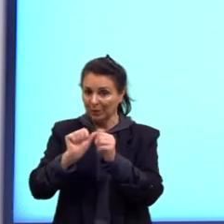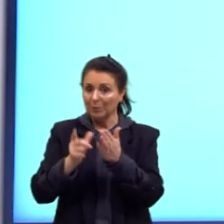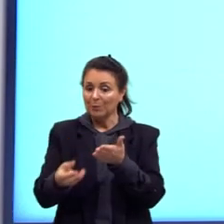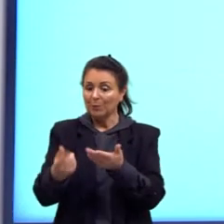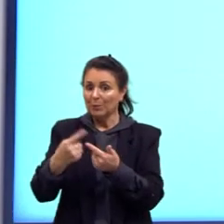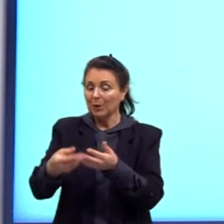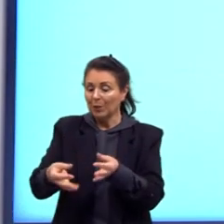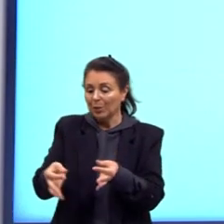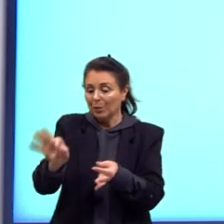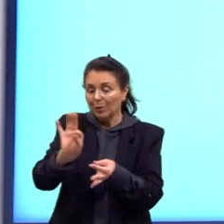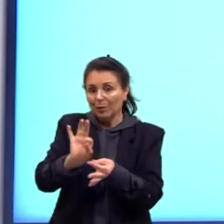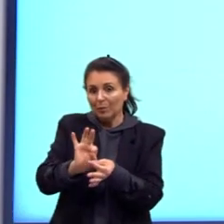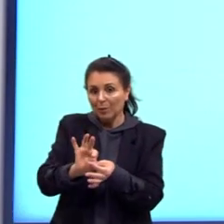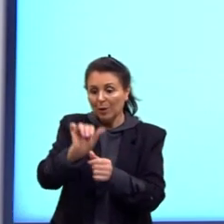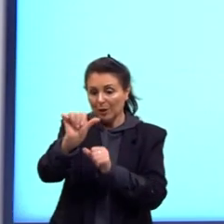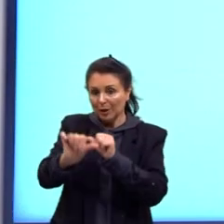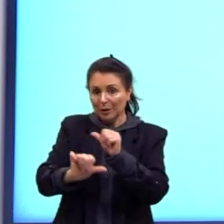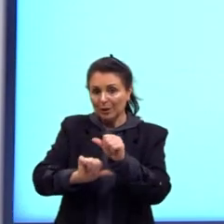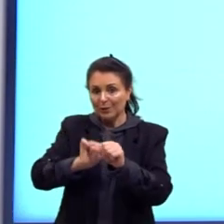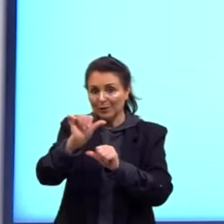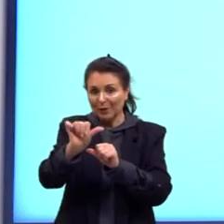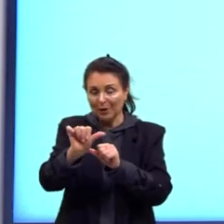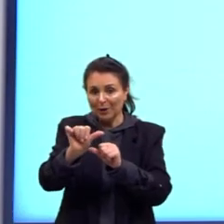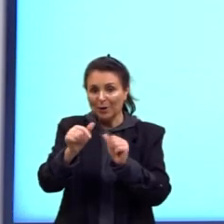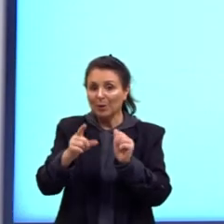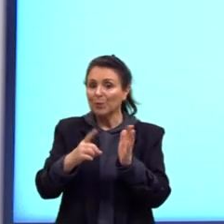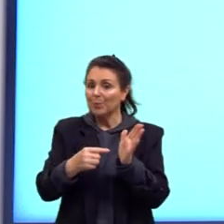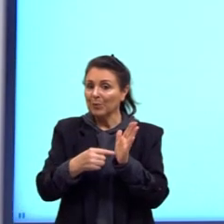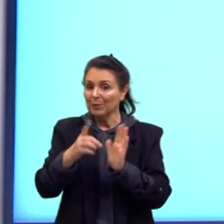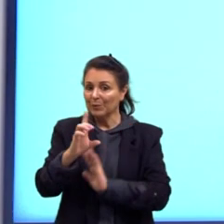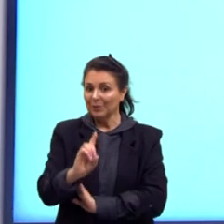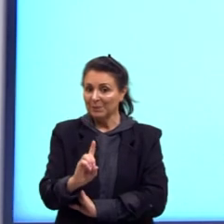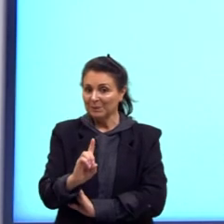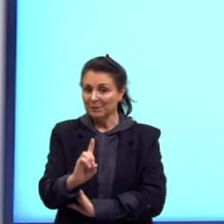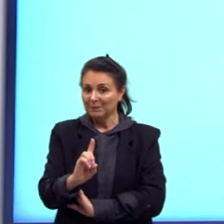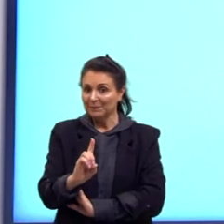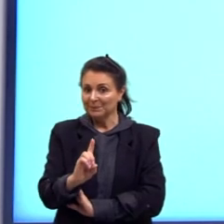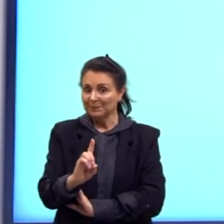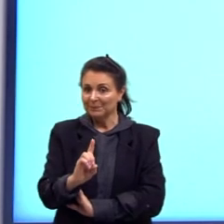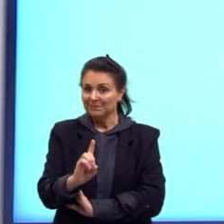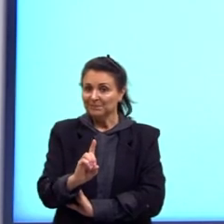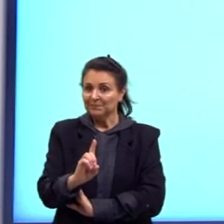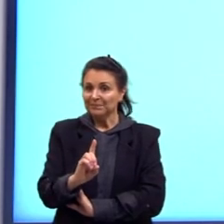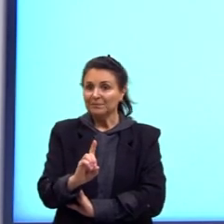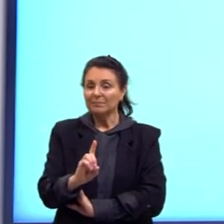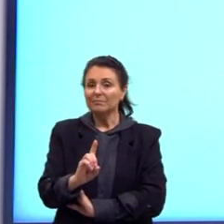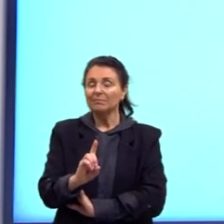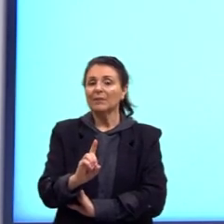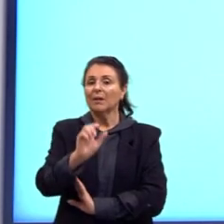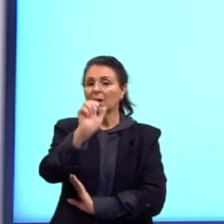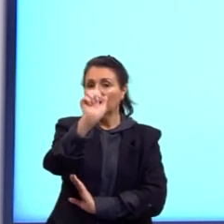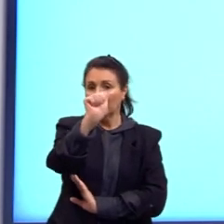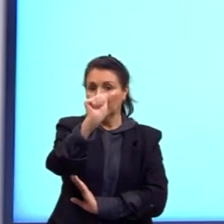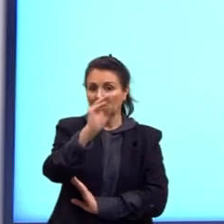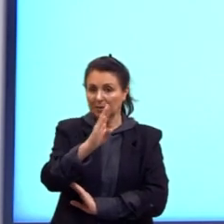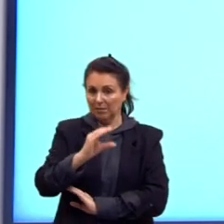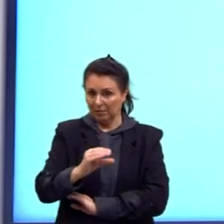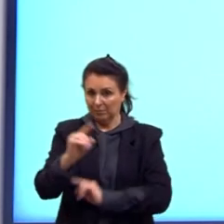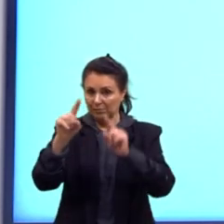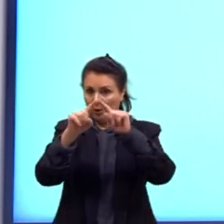dobradura ele fica lá embaixo marcado pelo ponto de e se ABC é um triângulo